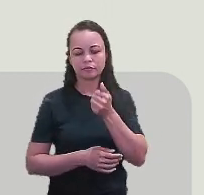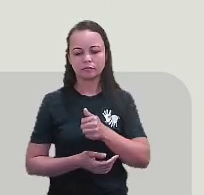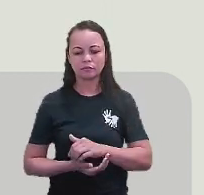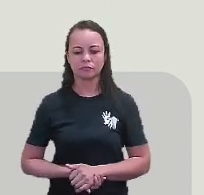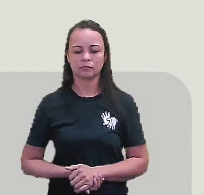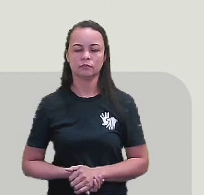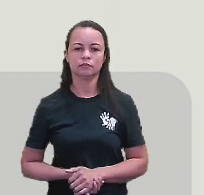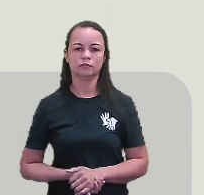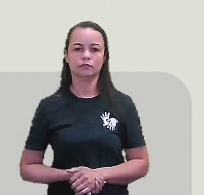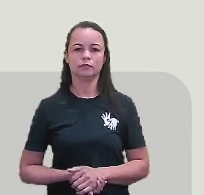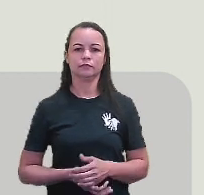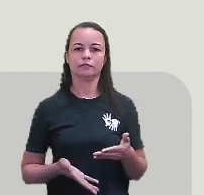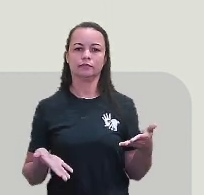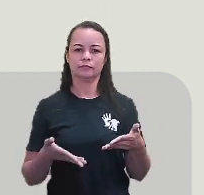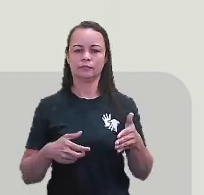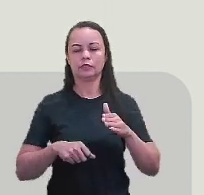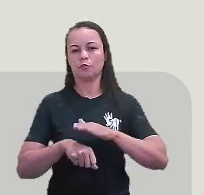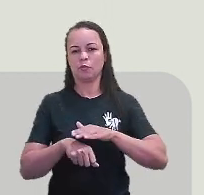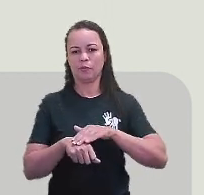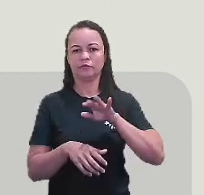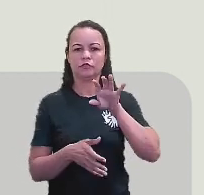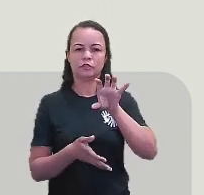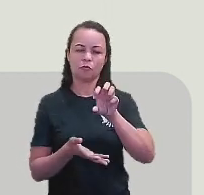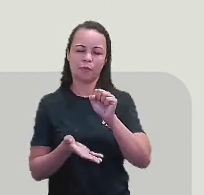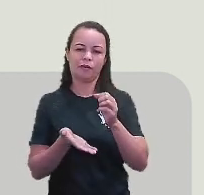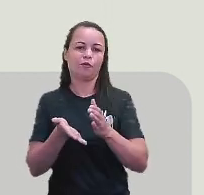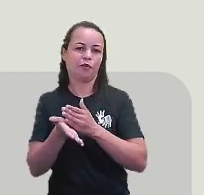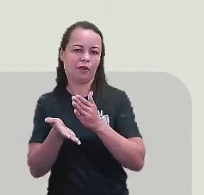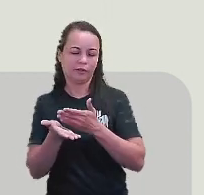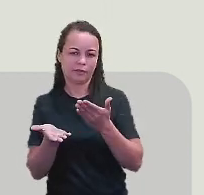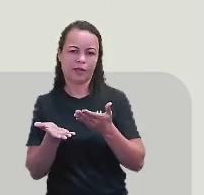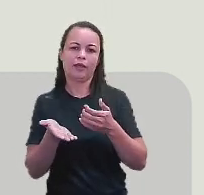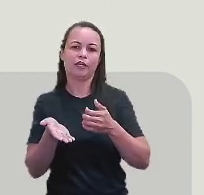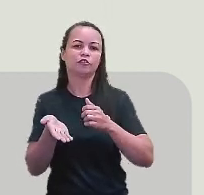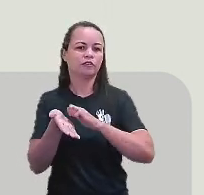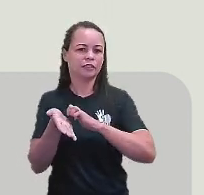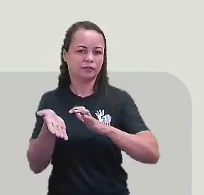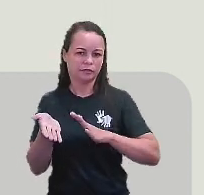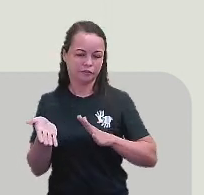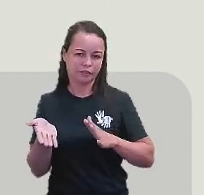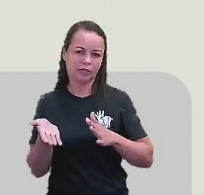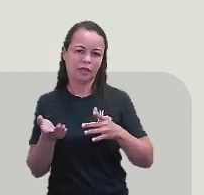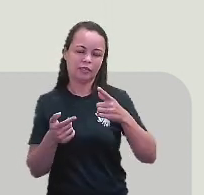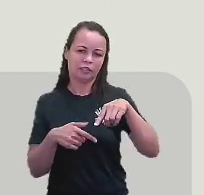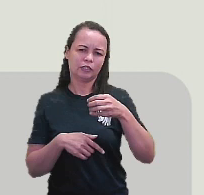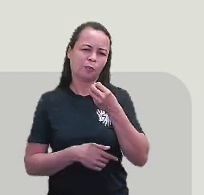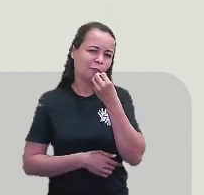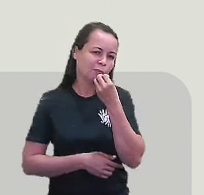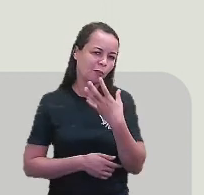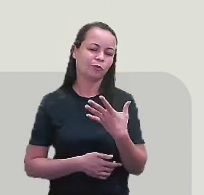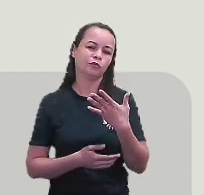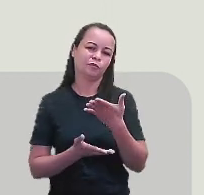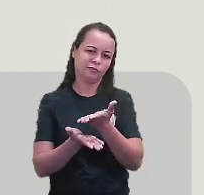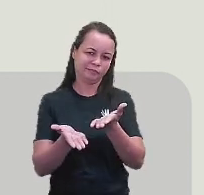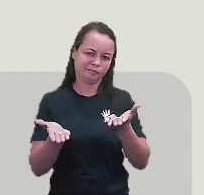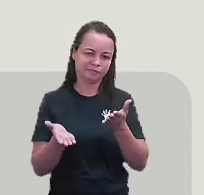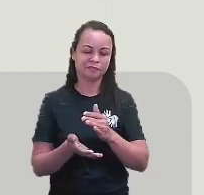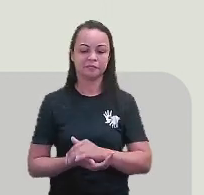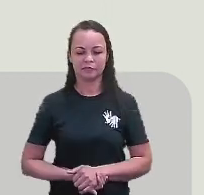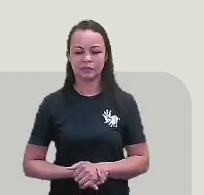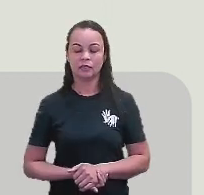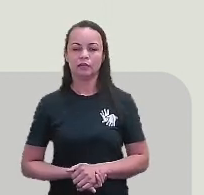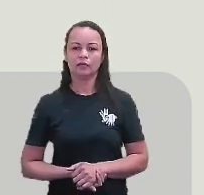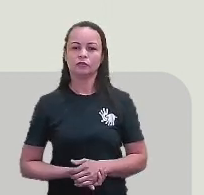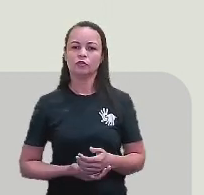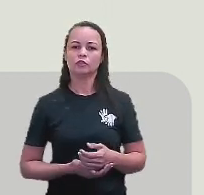Agora, esse é aquele momento que vocês vão pegar seus cadernos, vão fazer o dever. O dever de hoje está super gostoso para vocês fazerem. Trouxe uma